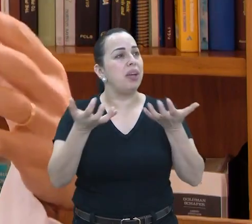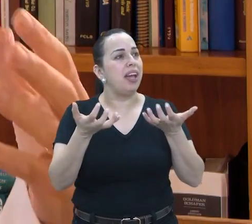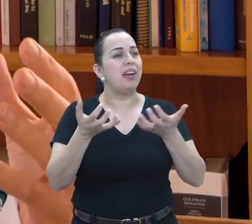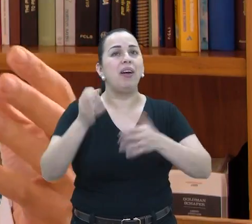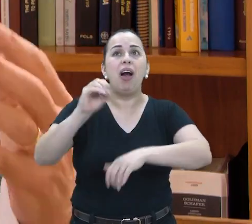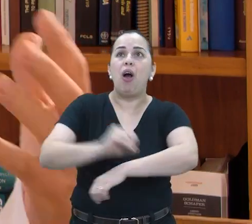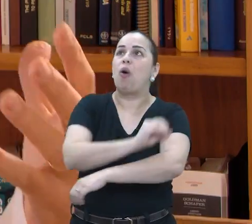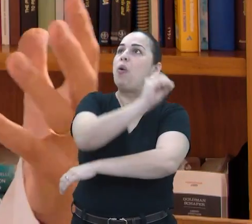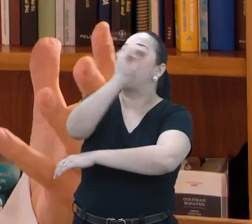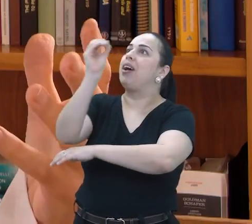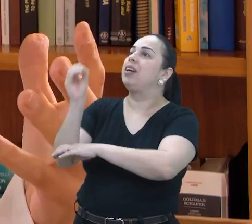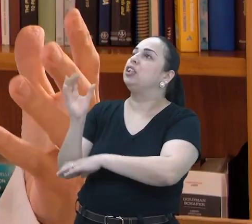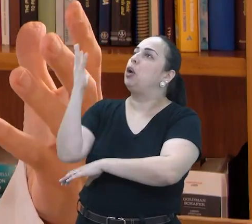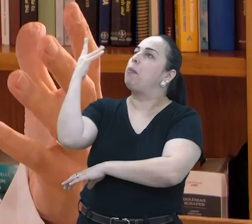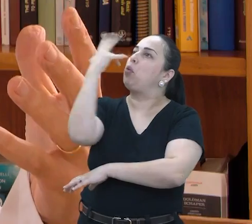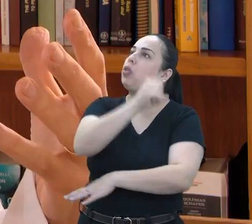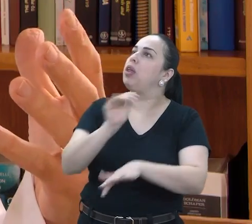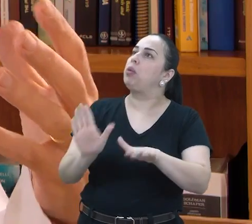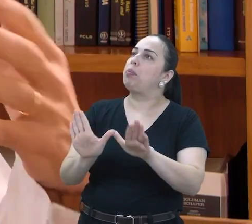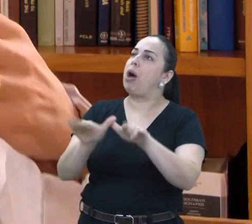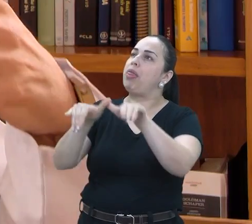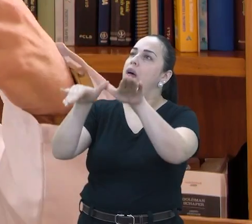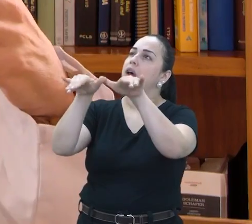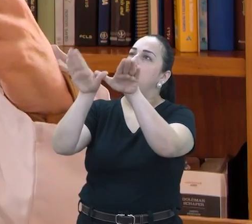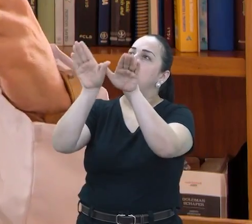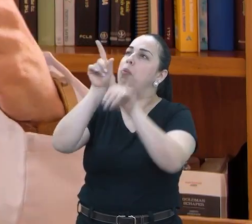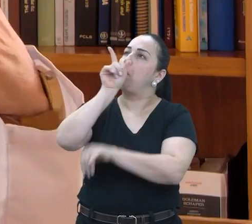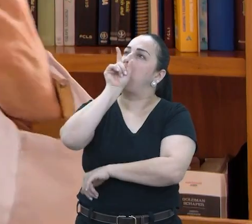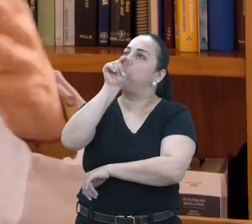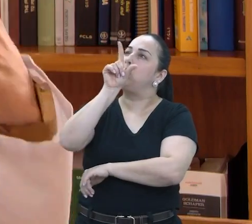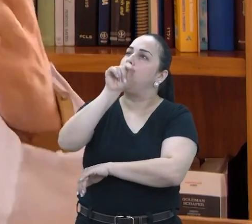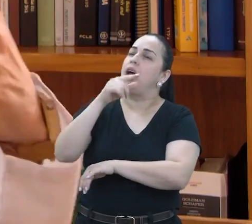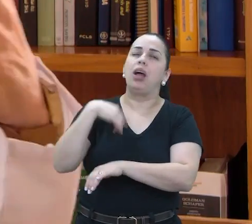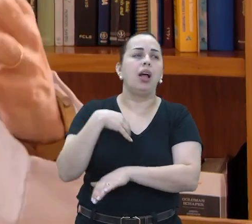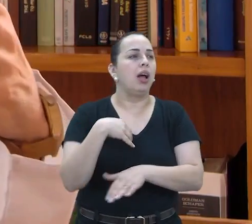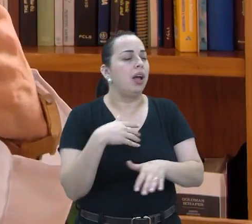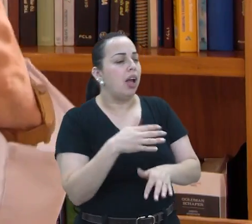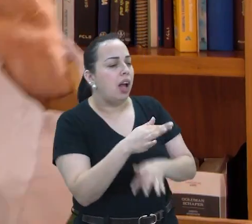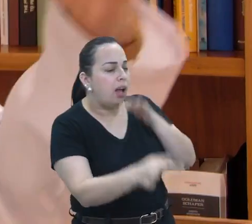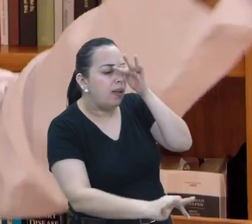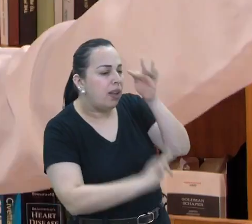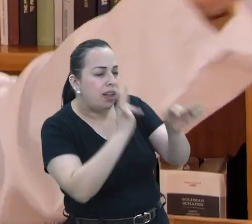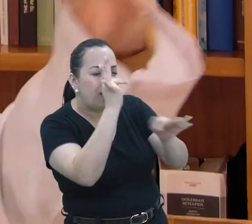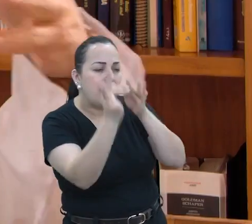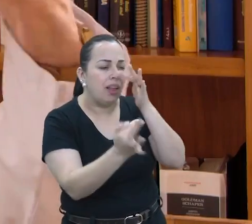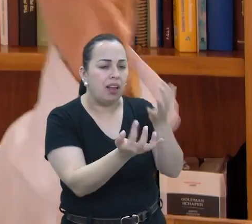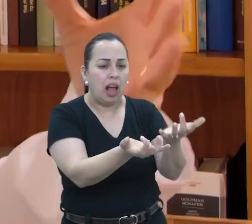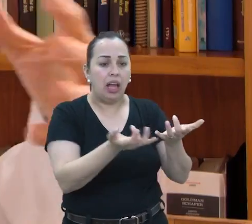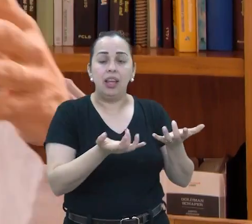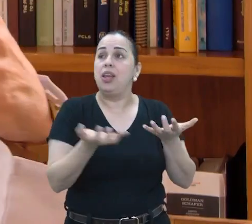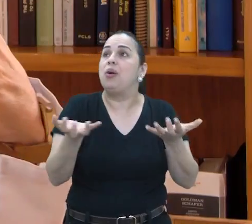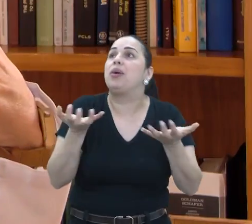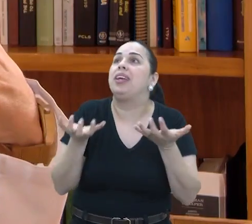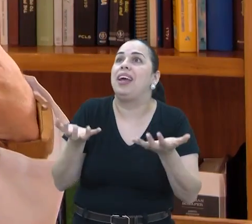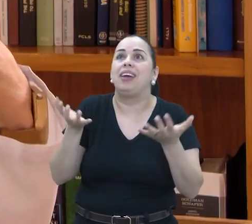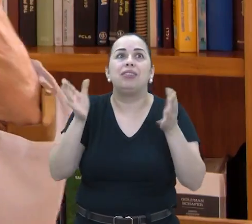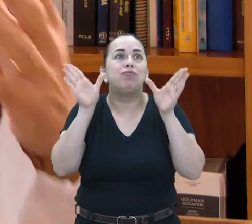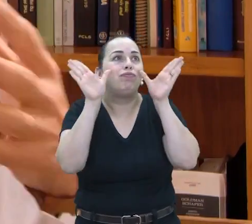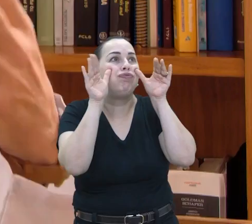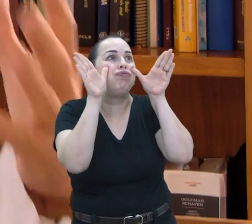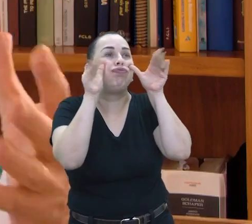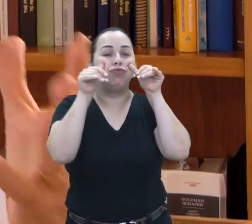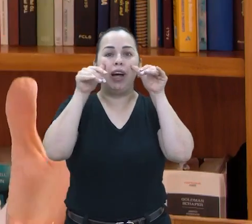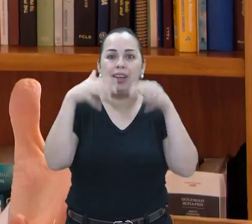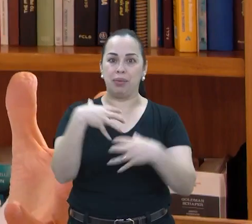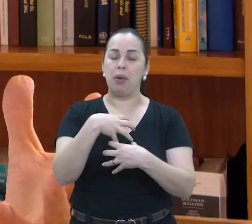querer falar, nossa, que dia bonito hoje esse passarinho cantando. E aí eu tenho uma flor aqui, que linda, eu quero